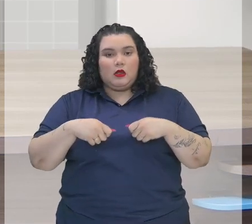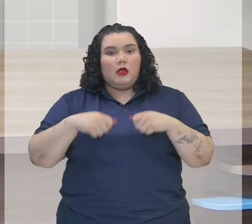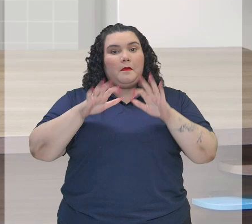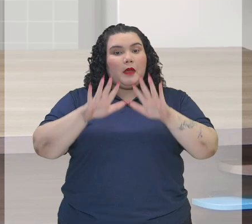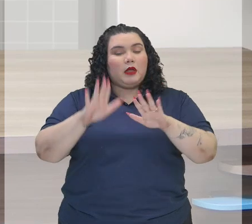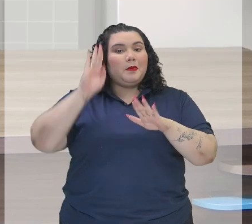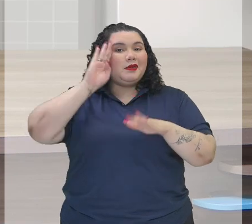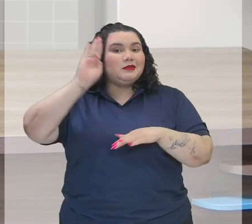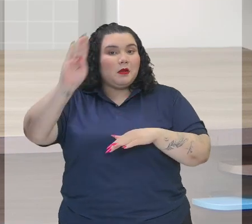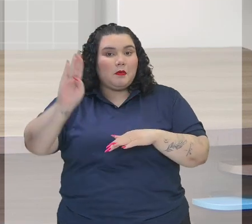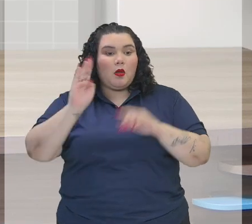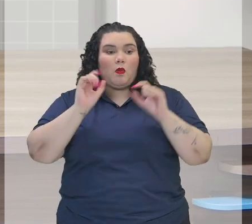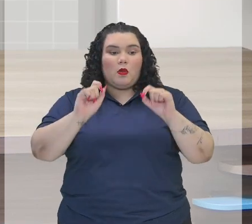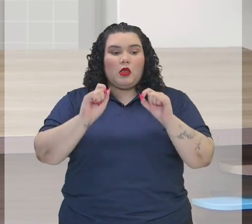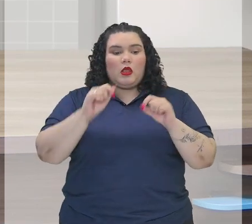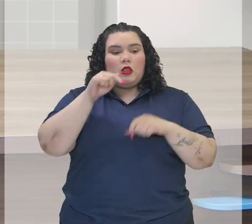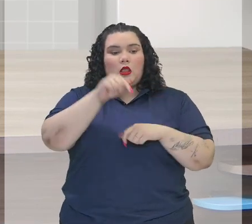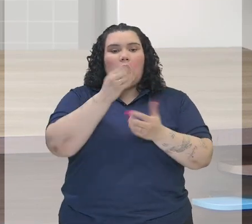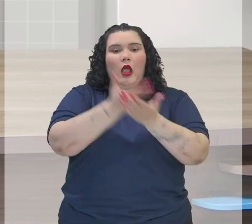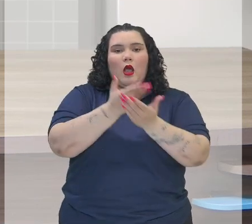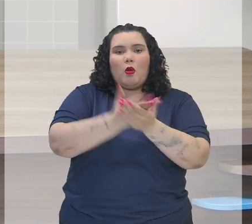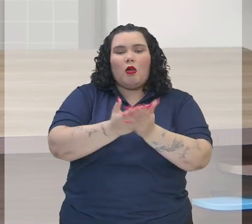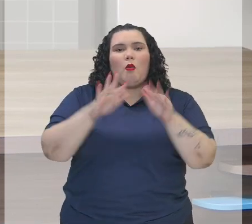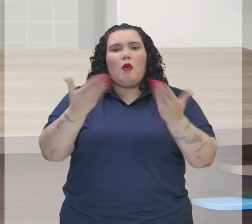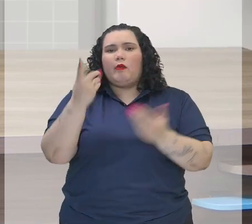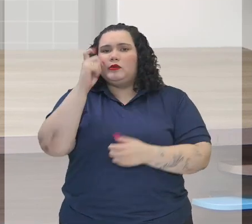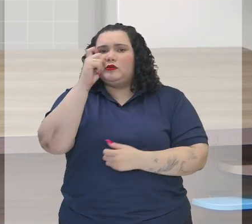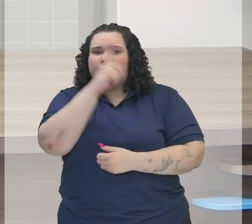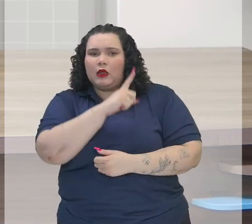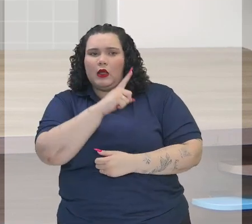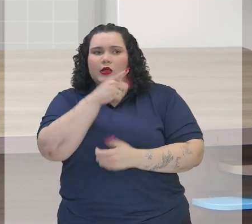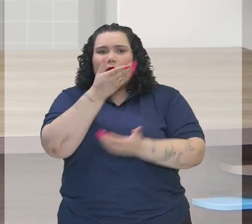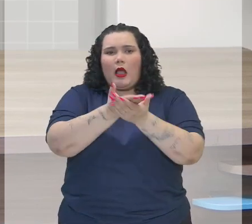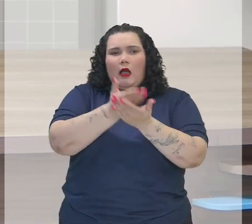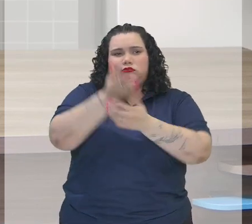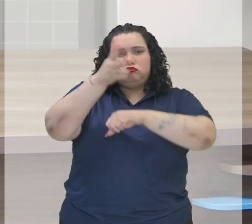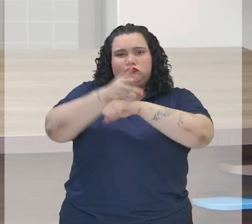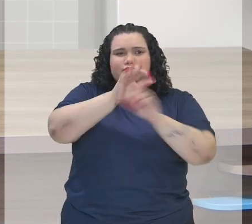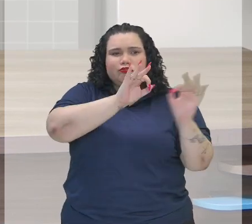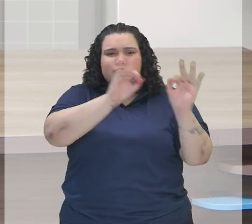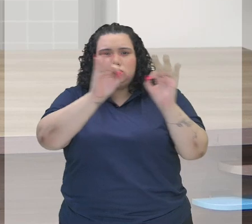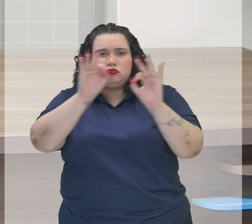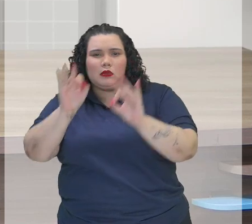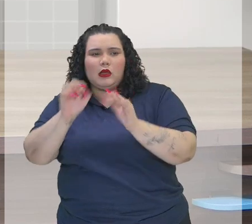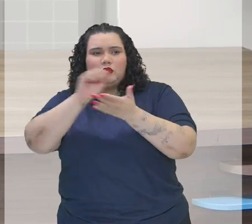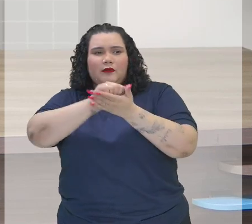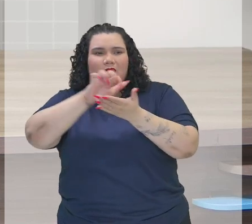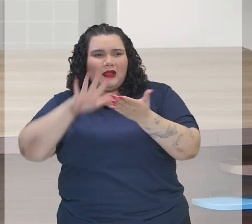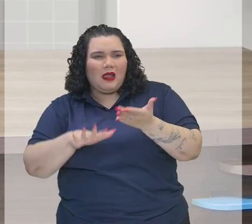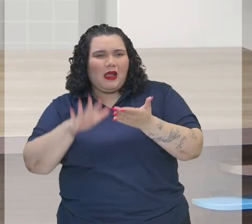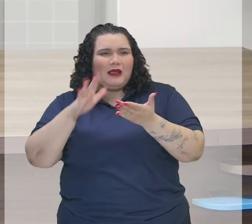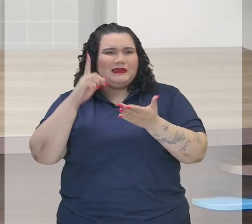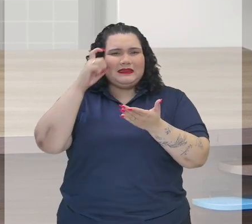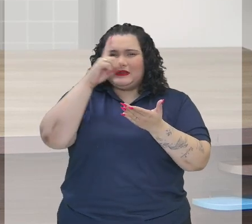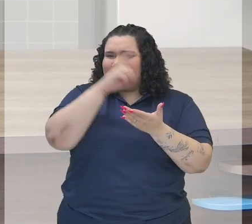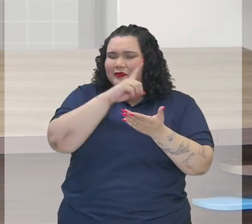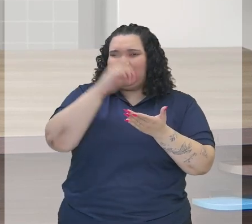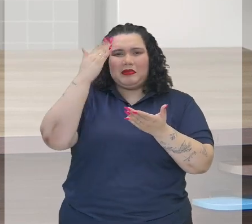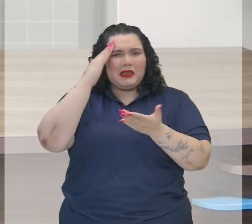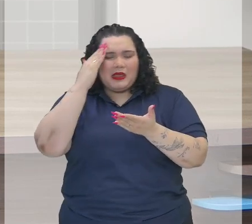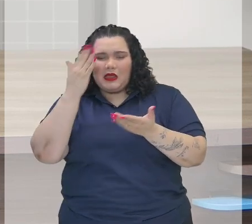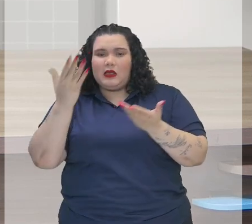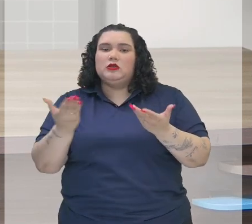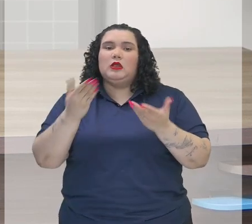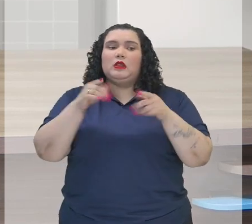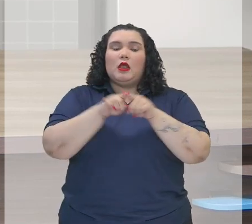ali no momento, durante a transmissão, uma tarefa. Né? Aí a gente tem diversas outras atividades que ele faz